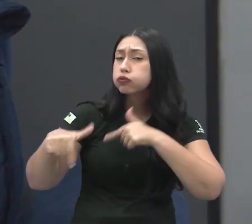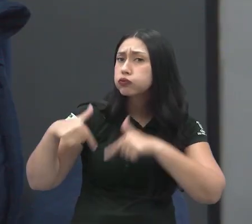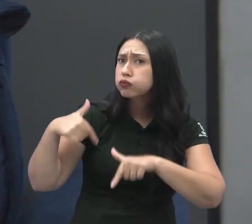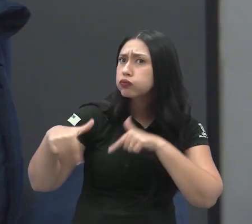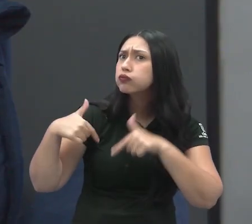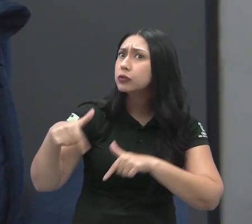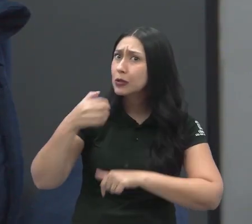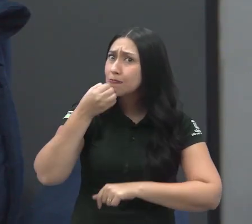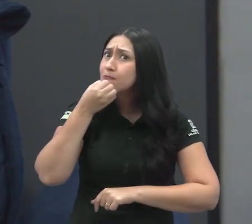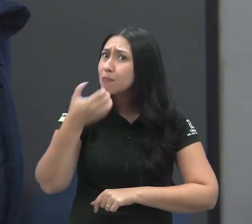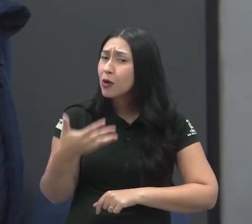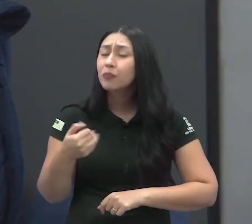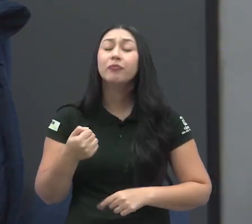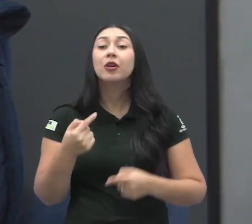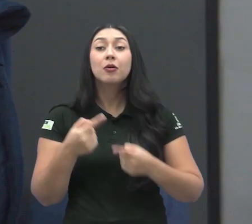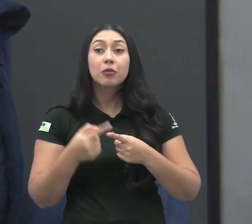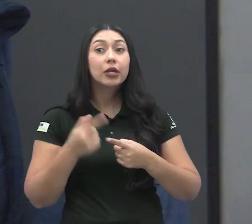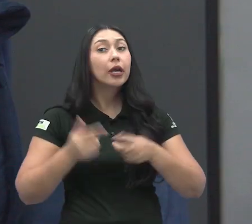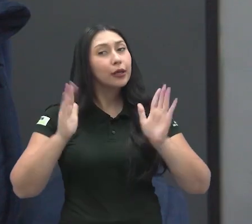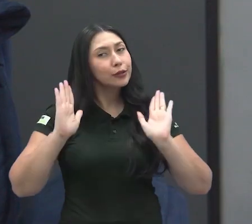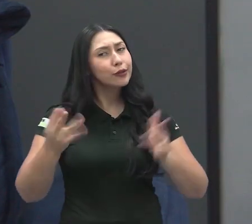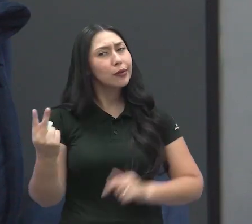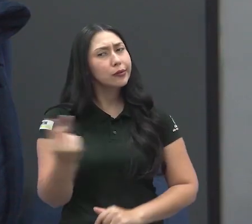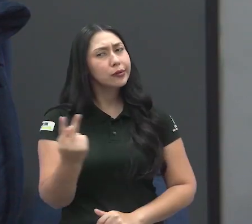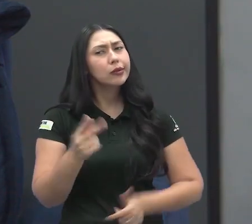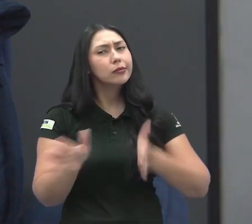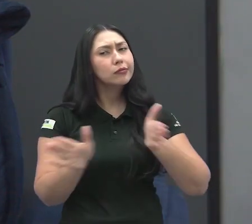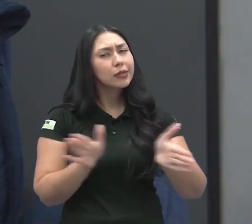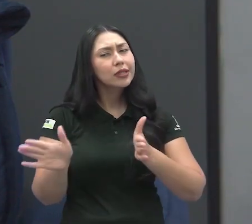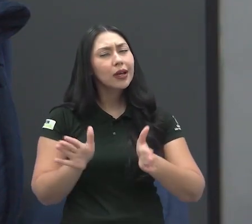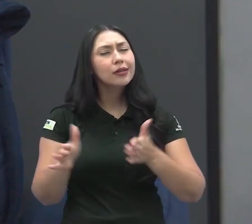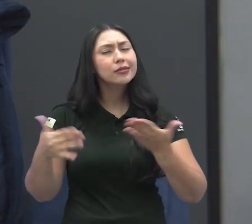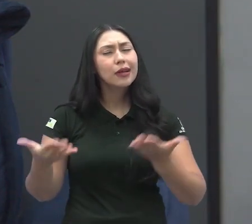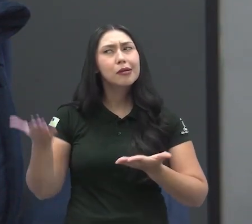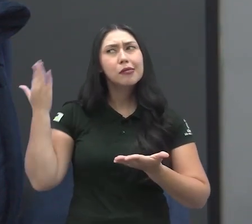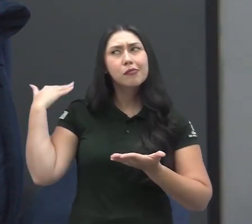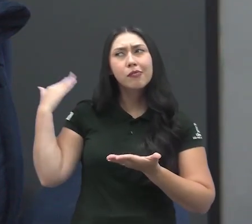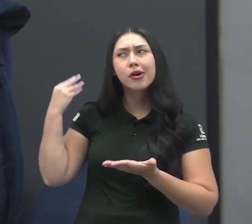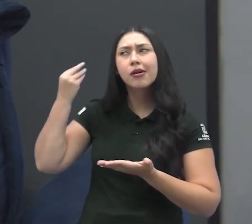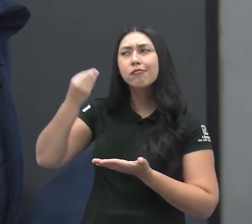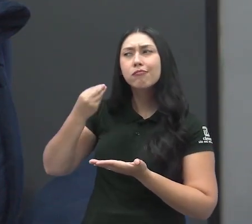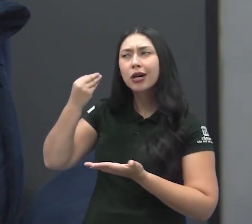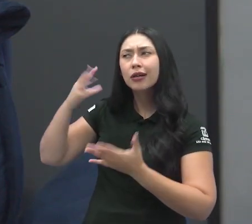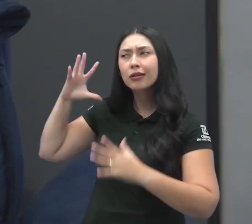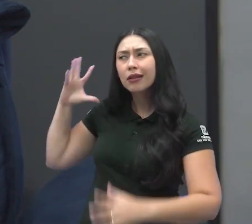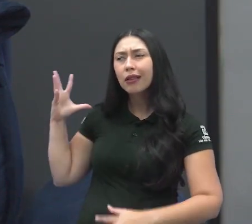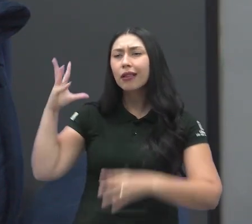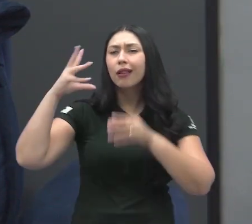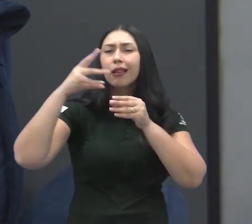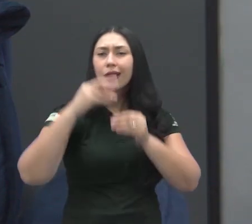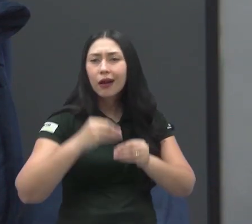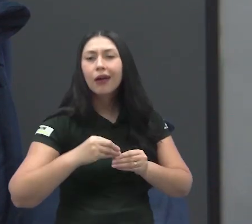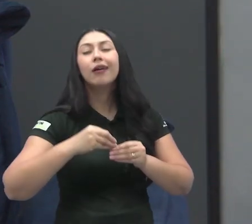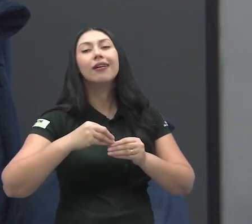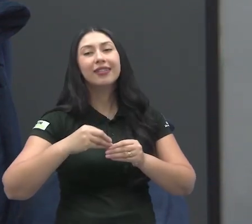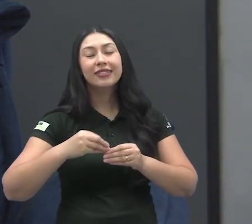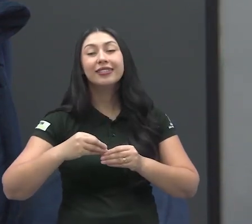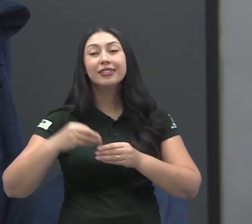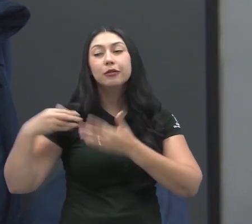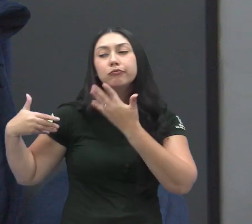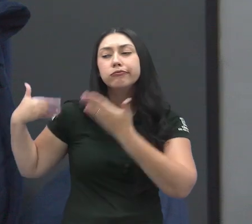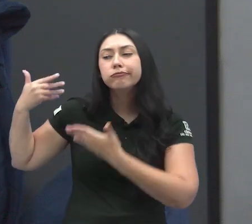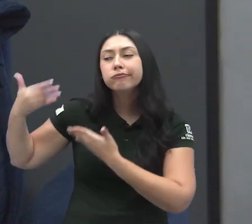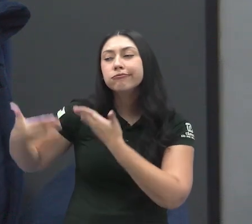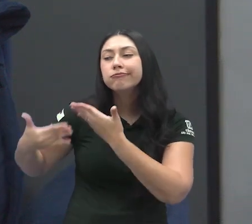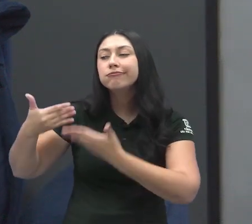produtivo, muito bom, porque eu estou no meu segundo mandato. Então, a gente traz a experiência do primeiro mandato, né, de toda